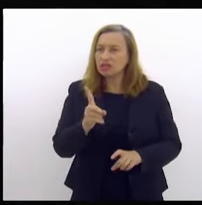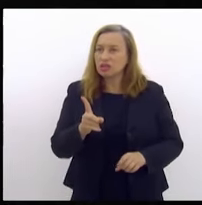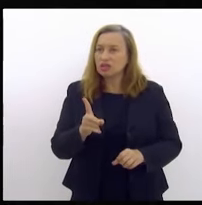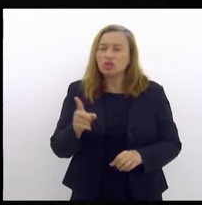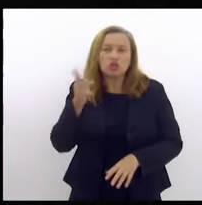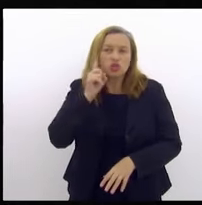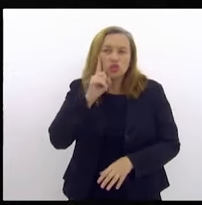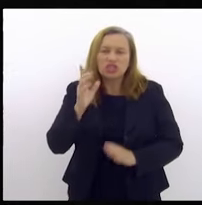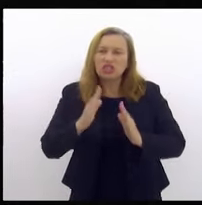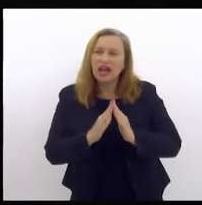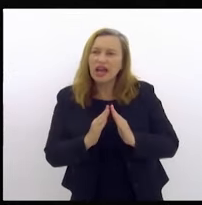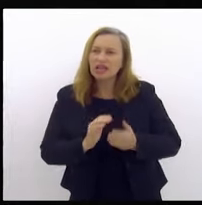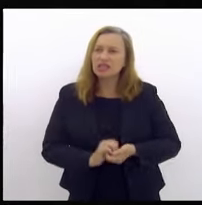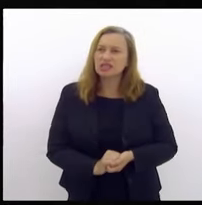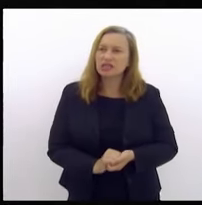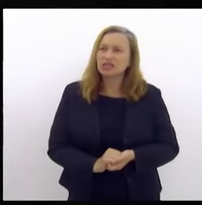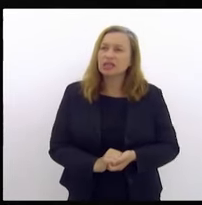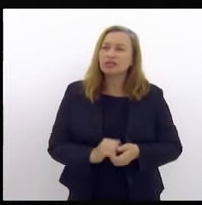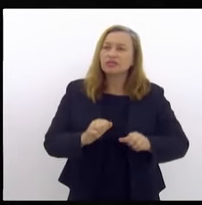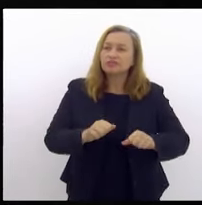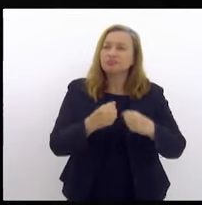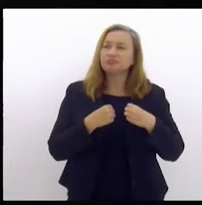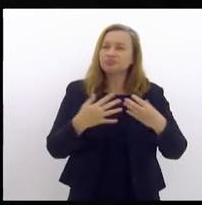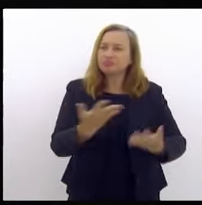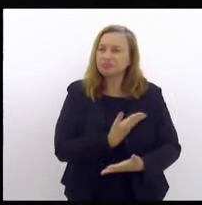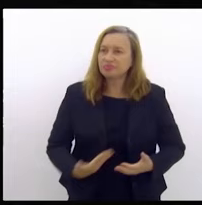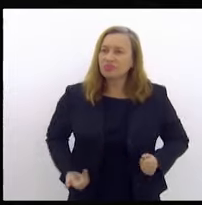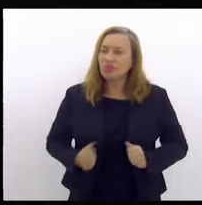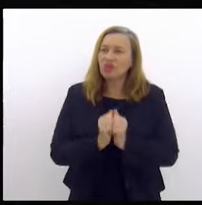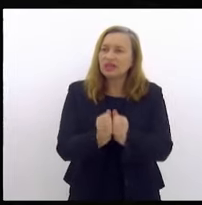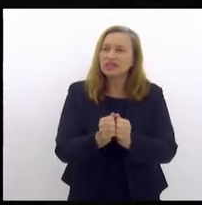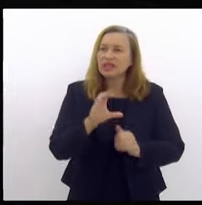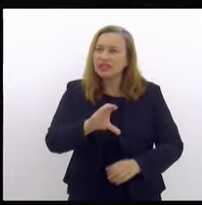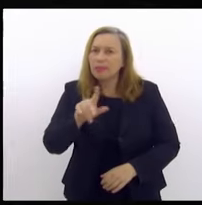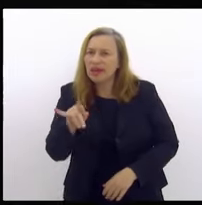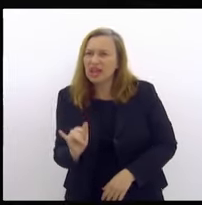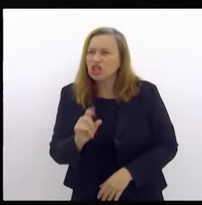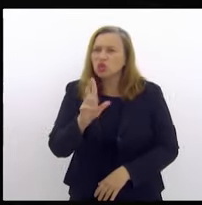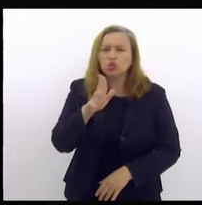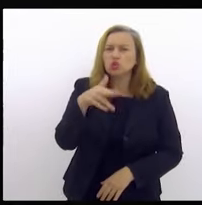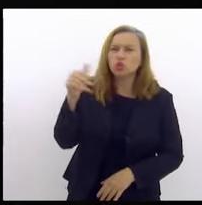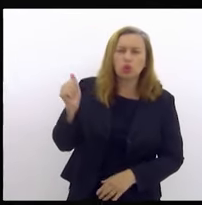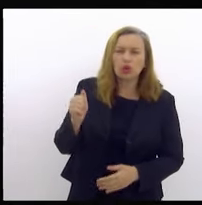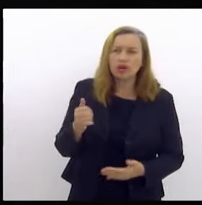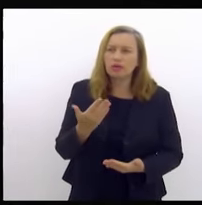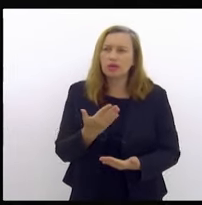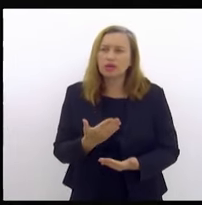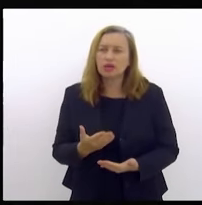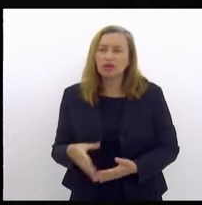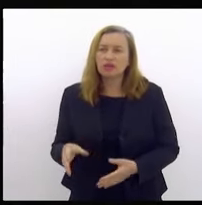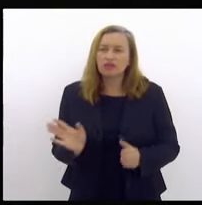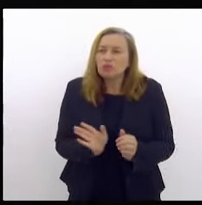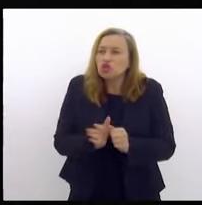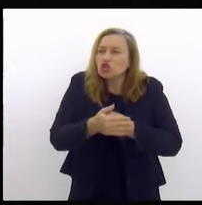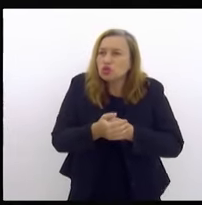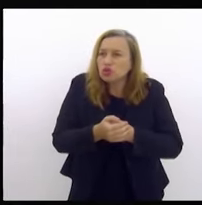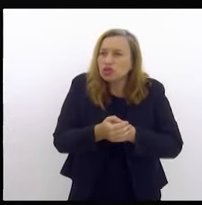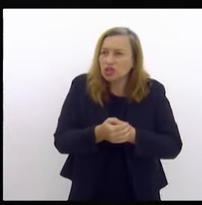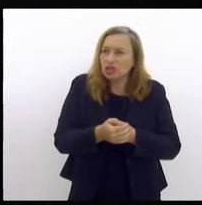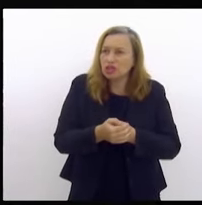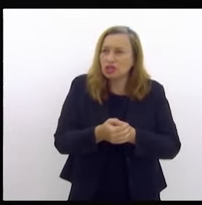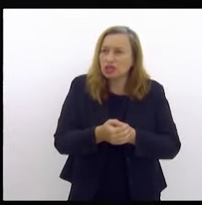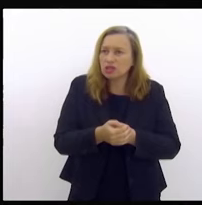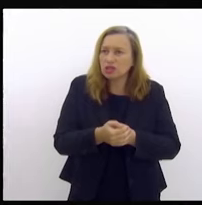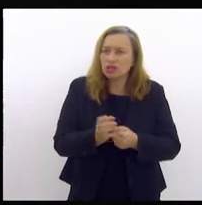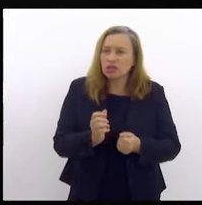dia e participamos das audiências públicas, das CPIs, nunca nos furtamos a ficar escondido ou só dar presença e